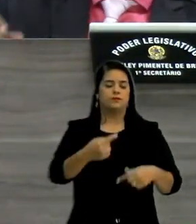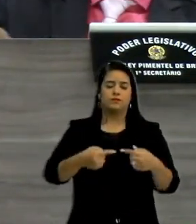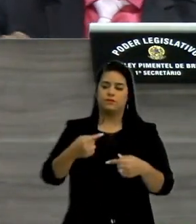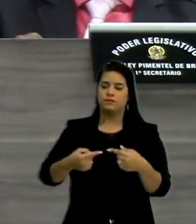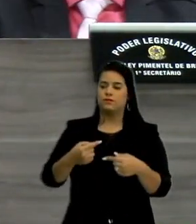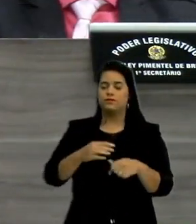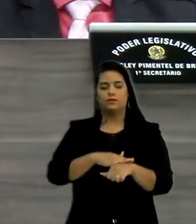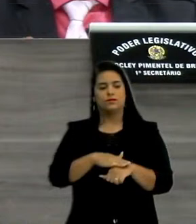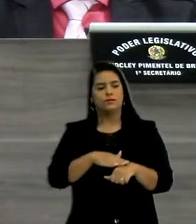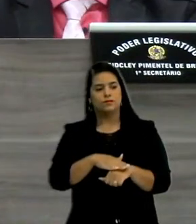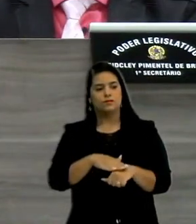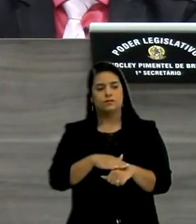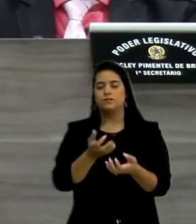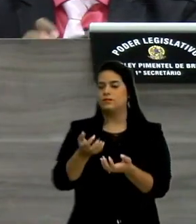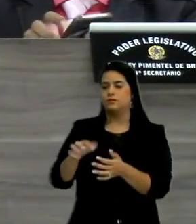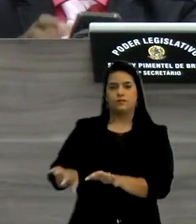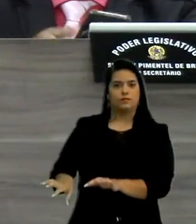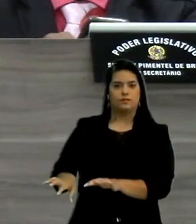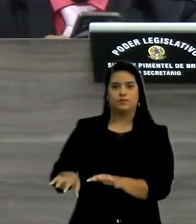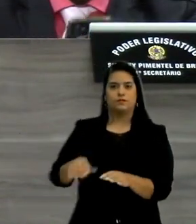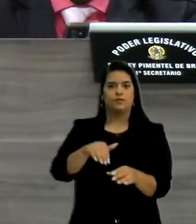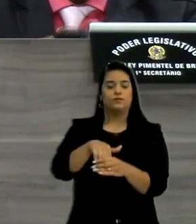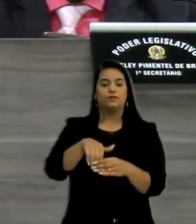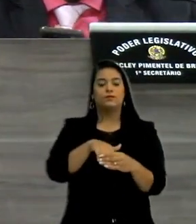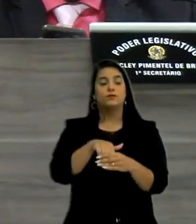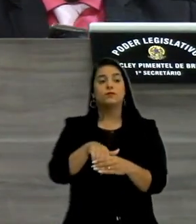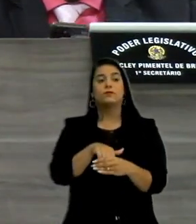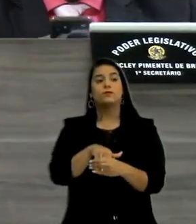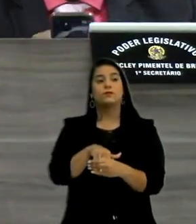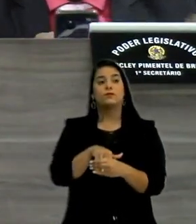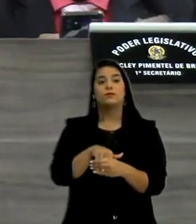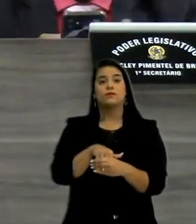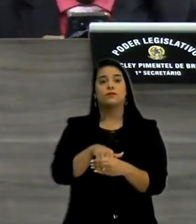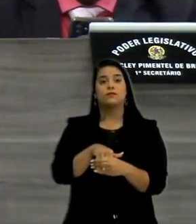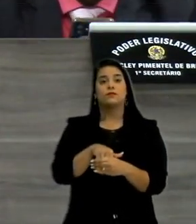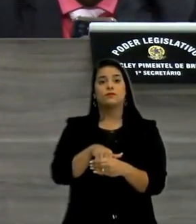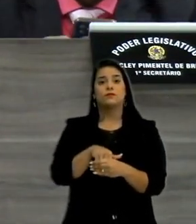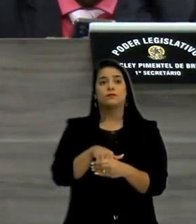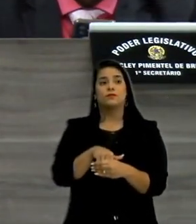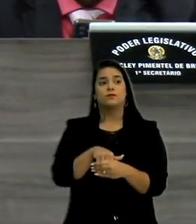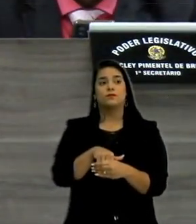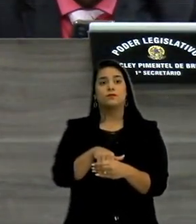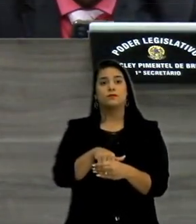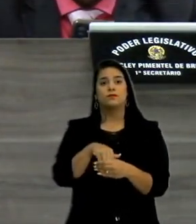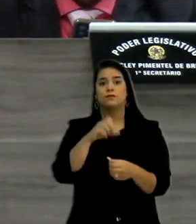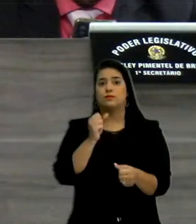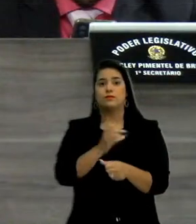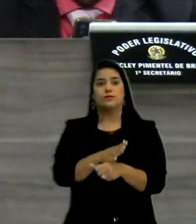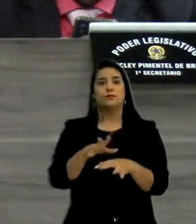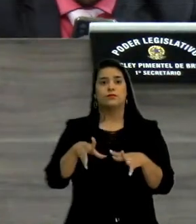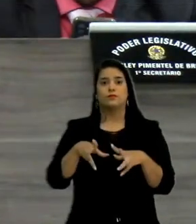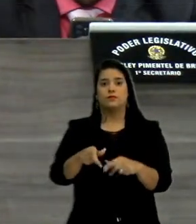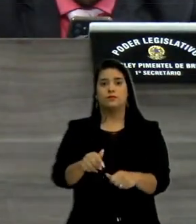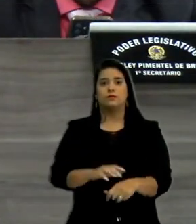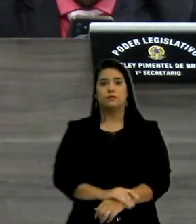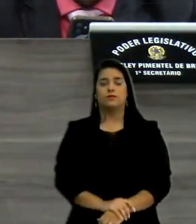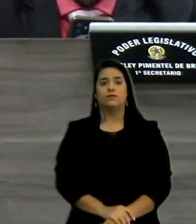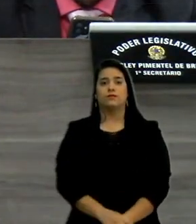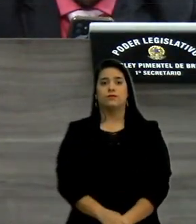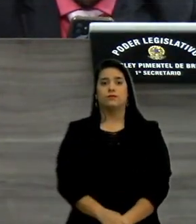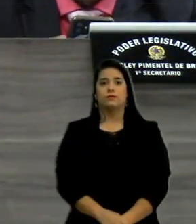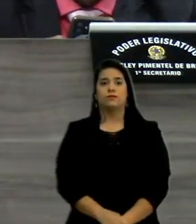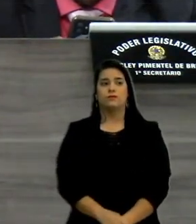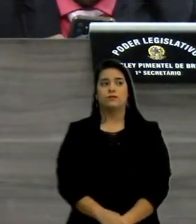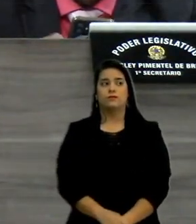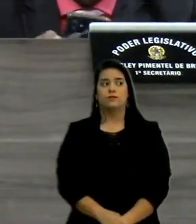discussão. Não tem o que querer discutir, coloque em votação. Quem aprovar, permaneça como está. Aprovado por unanimidade.